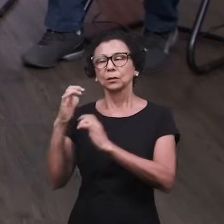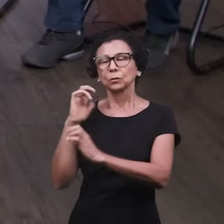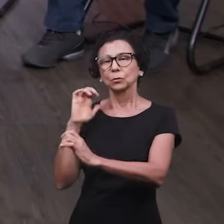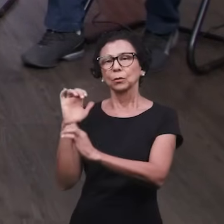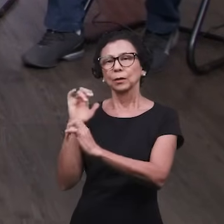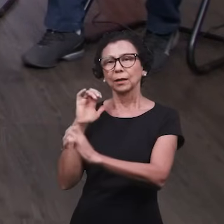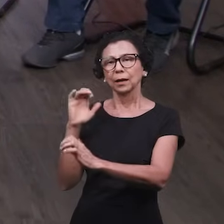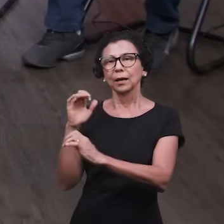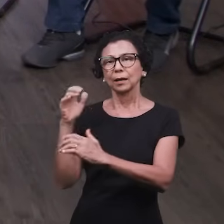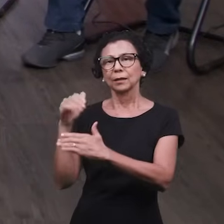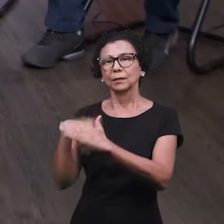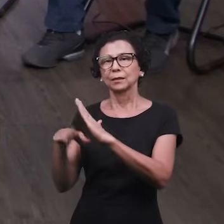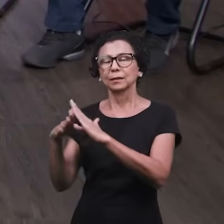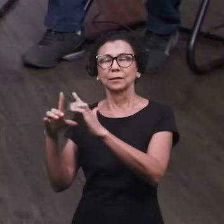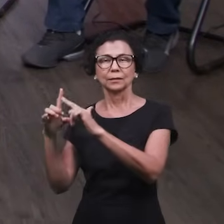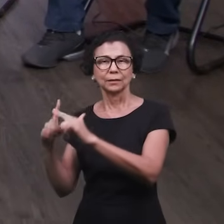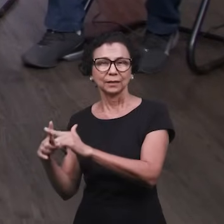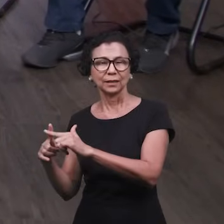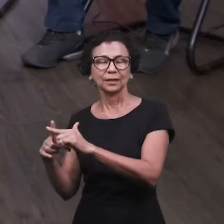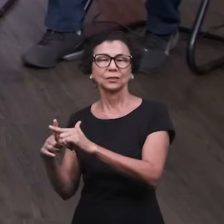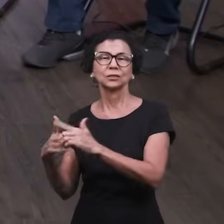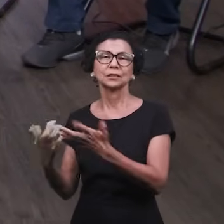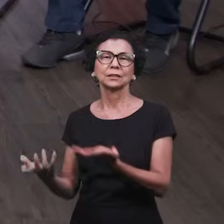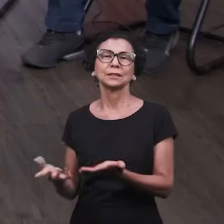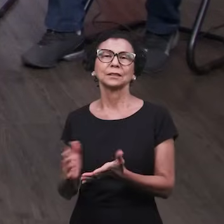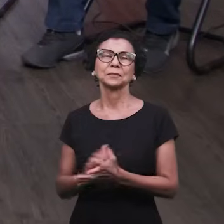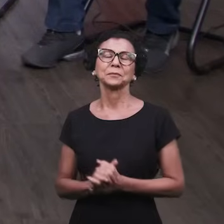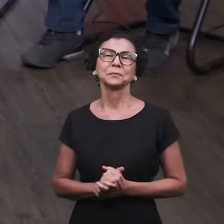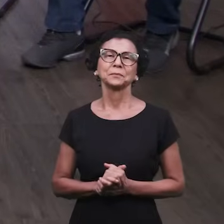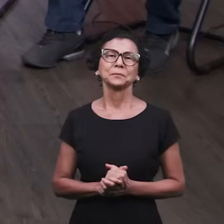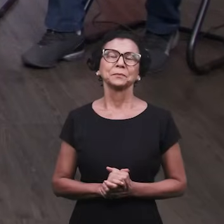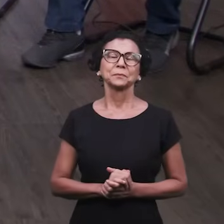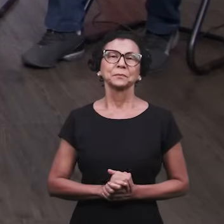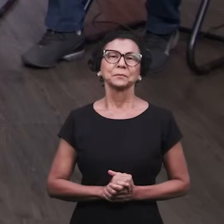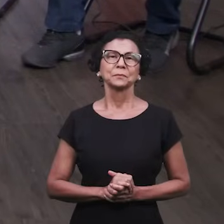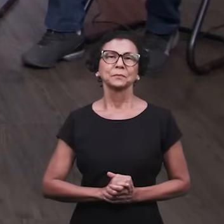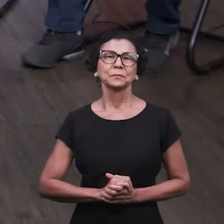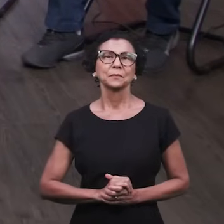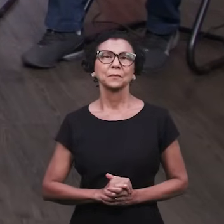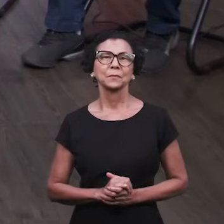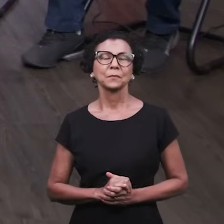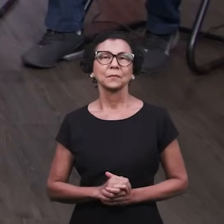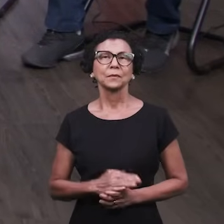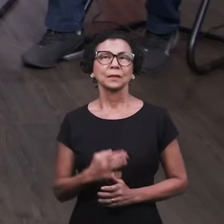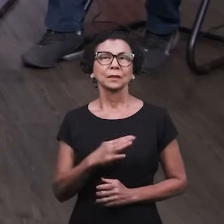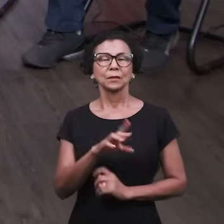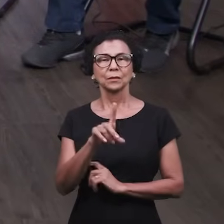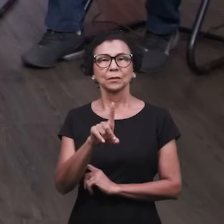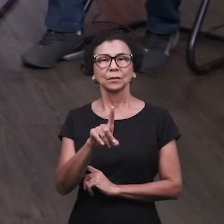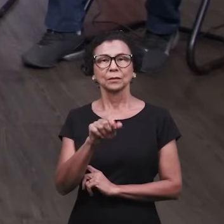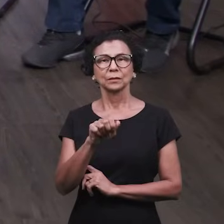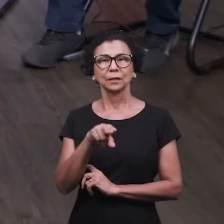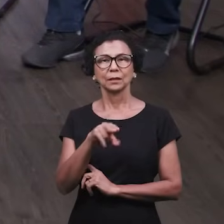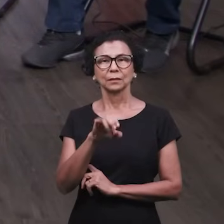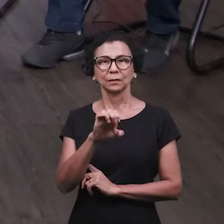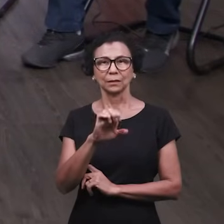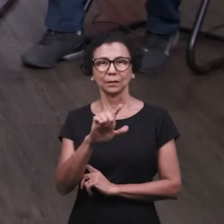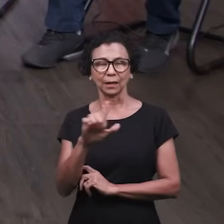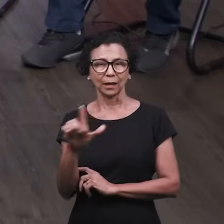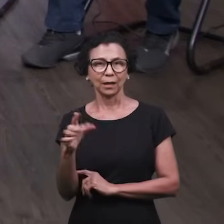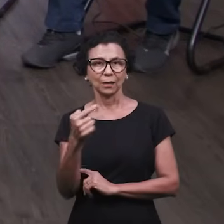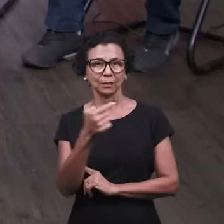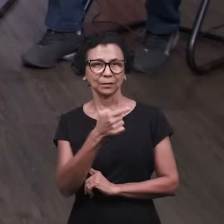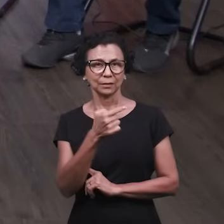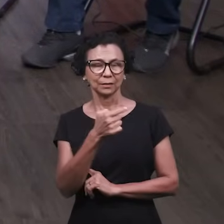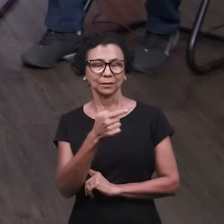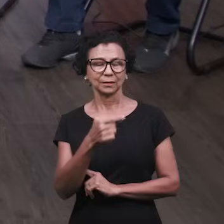né? Sim. Então, isso é muito interessante. E outra observação também é que o Daniel, ele participou com a gente dos